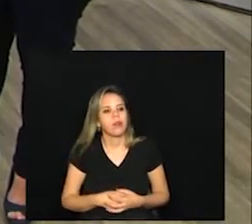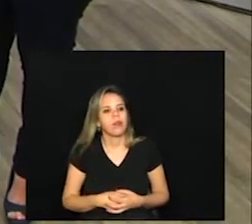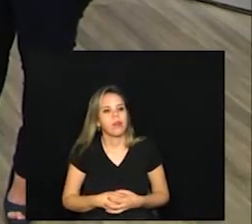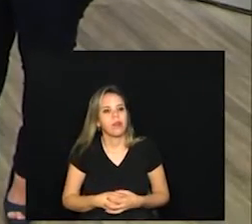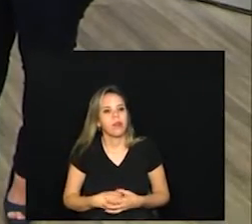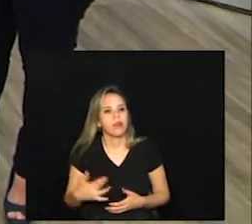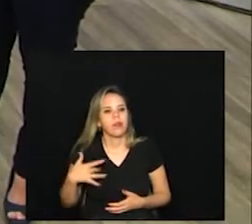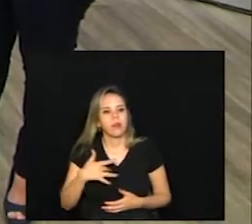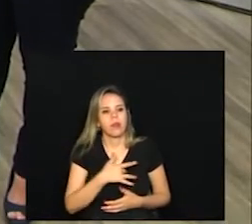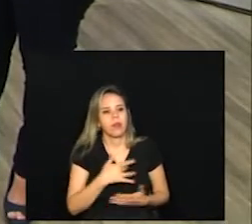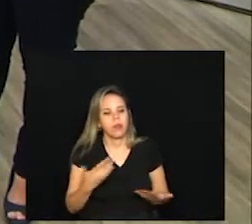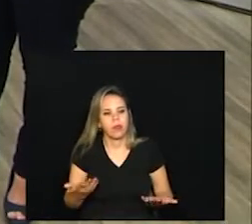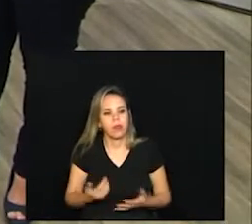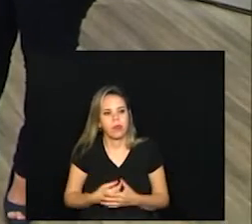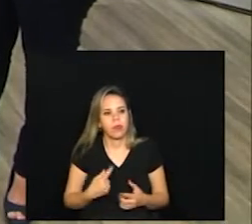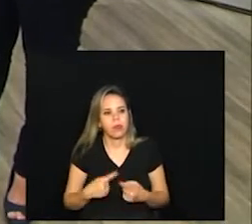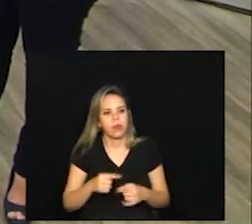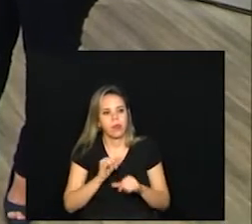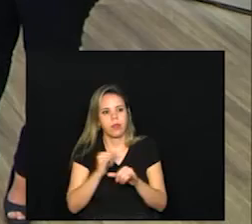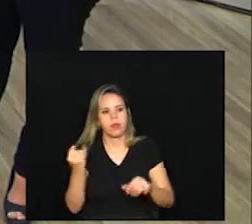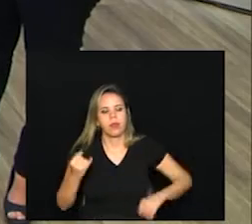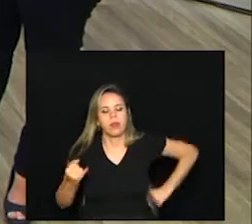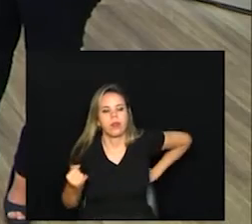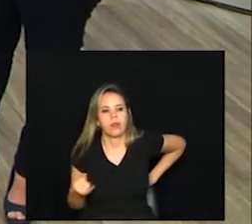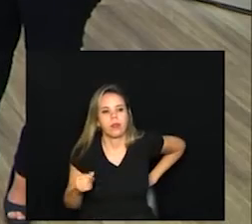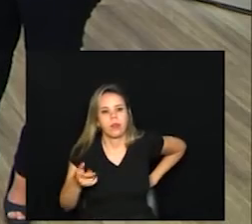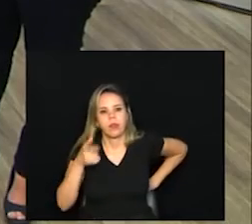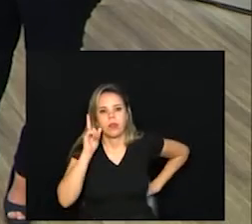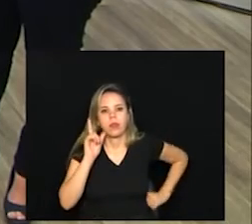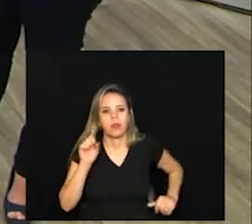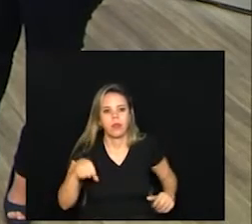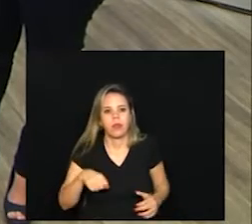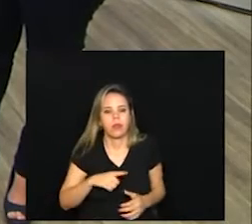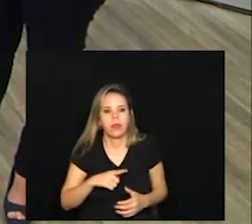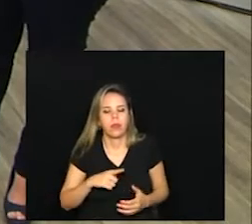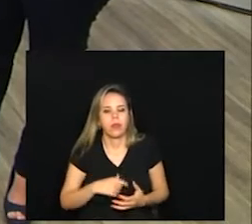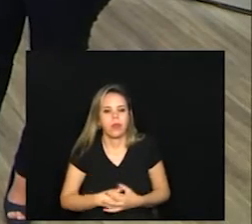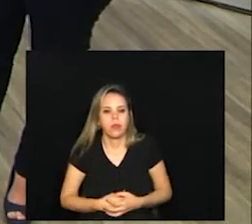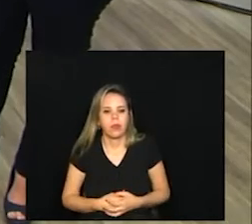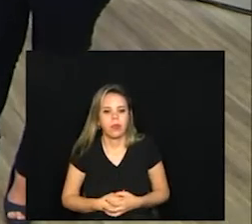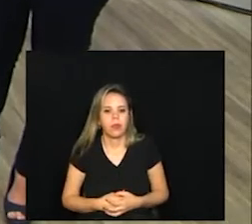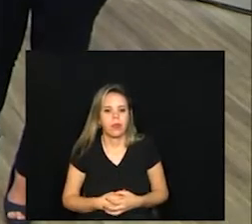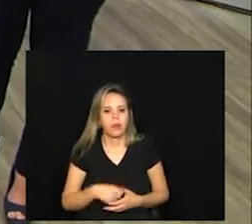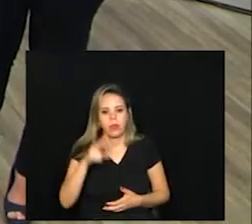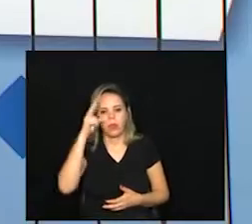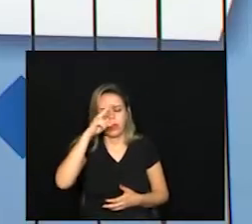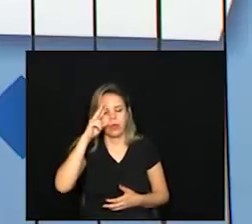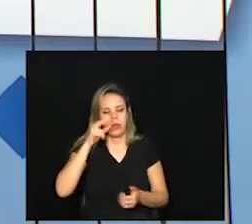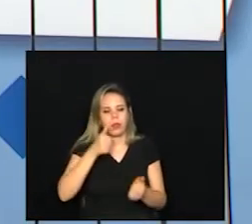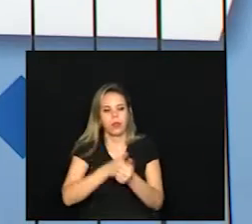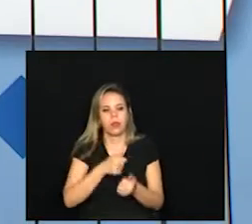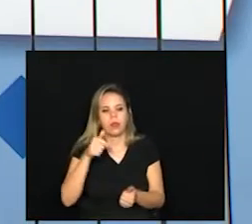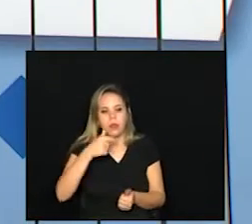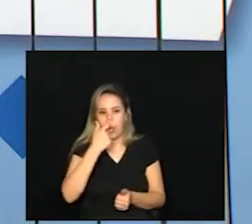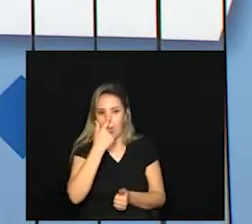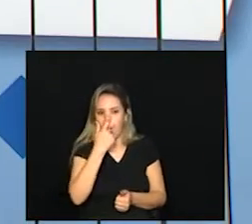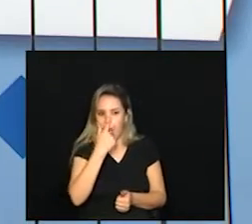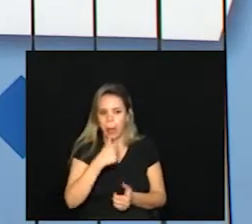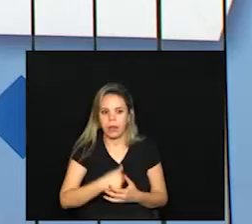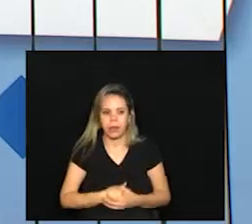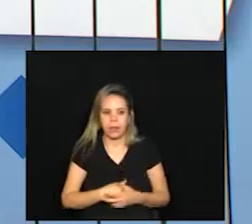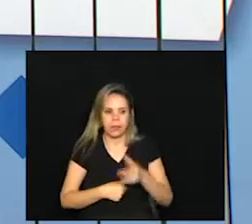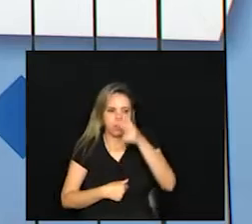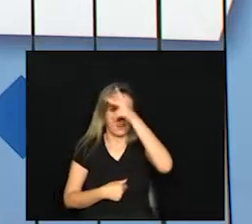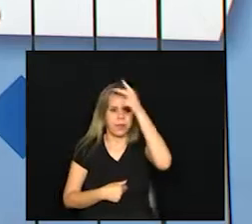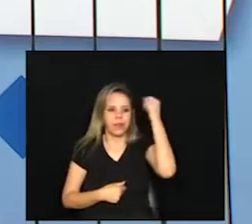sobre saúde agora, porque teve um anúncio importante no dia de ontem. Teve sim, Gabriel. A gente lembra e acompanhamos aqui quando a